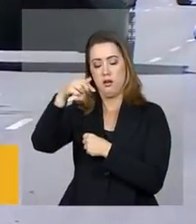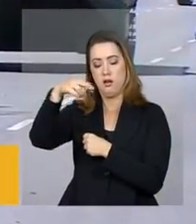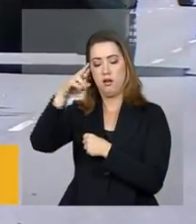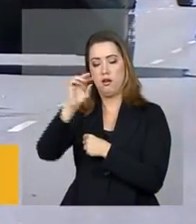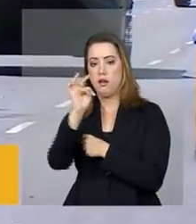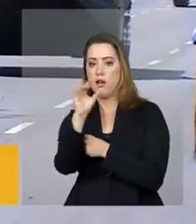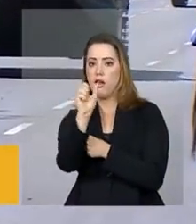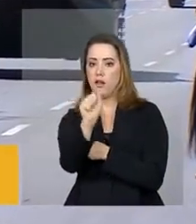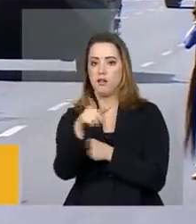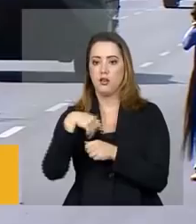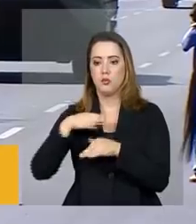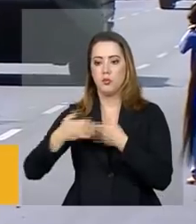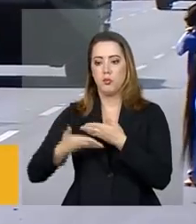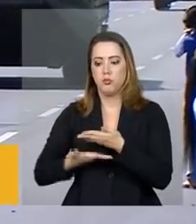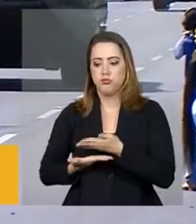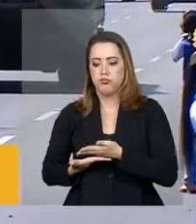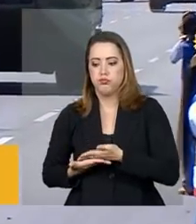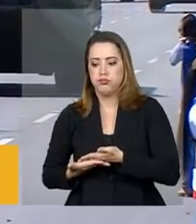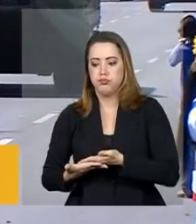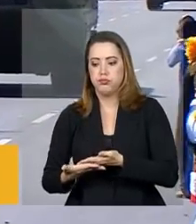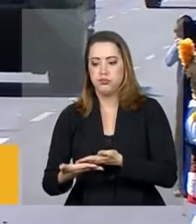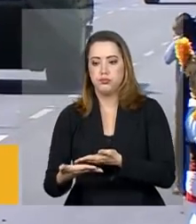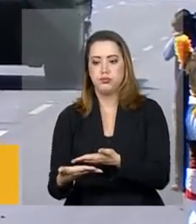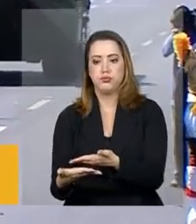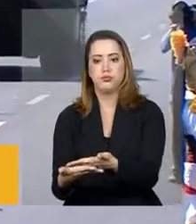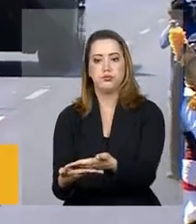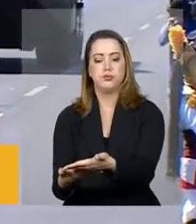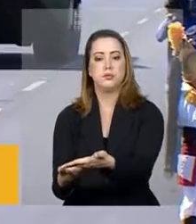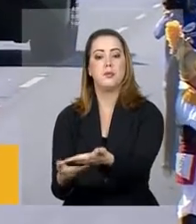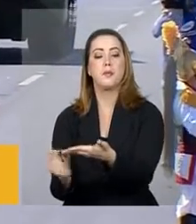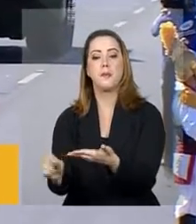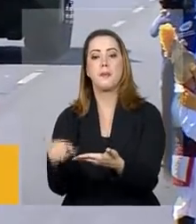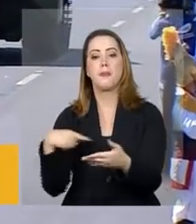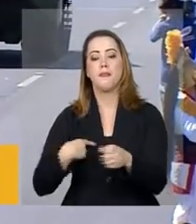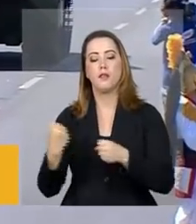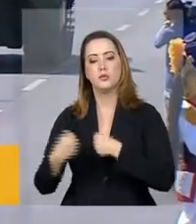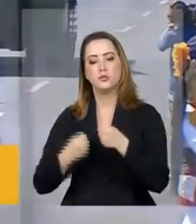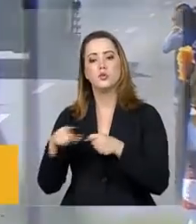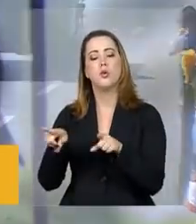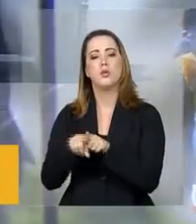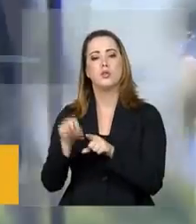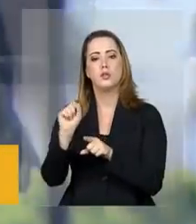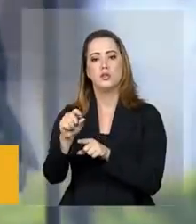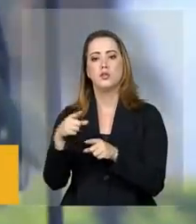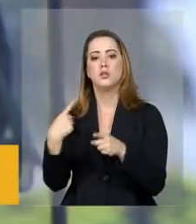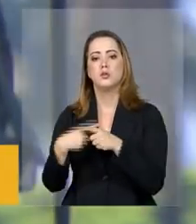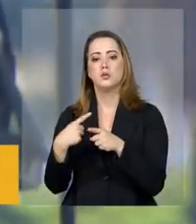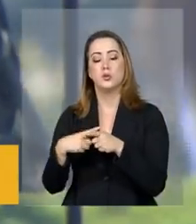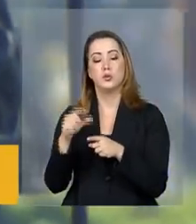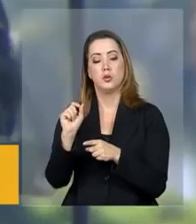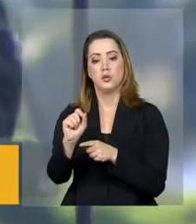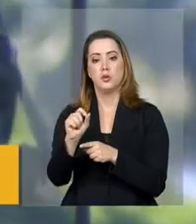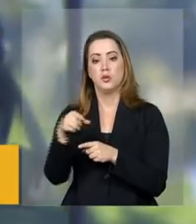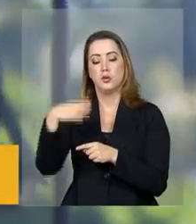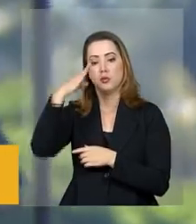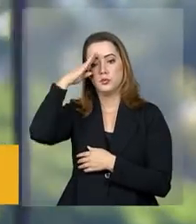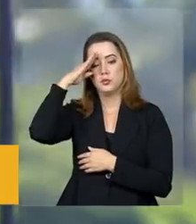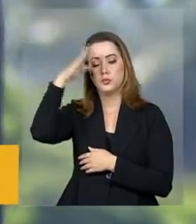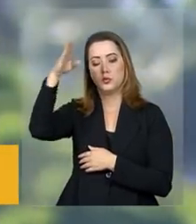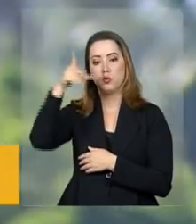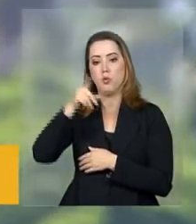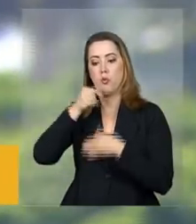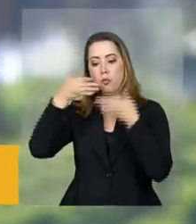esteiras, né, sobre qual o blindado se desloca, né? E é típico do Corpo de Fuzileiros Navais, é o que dá